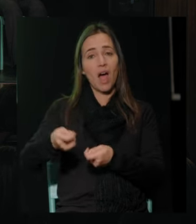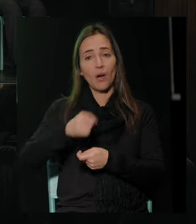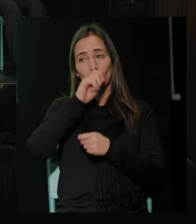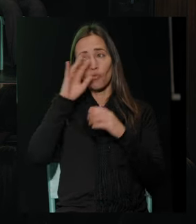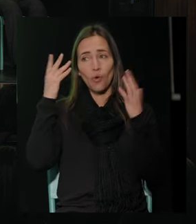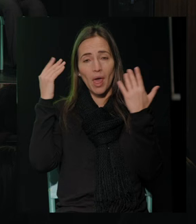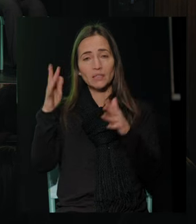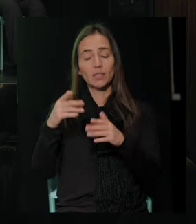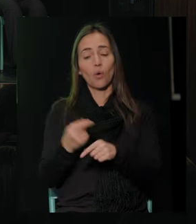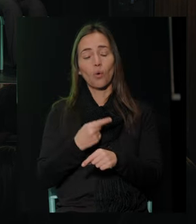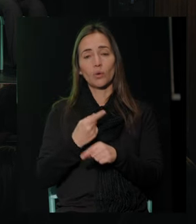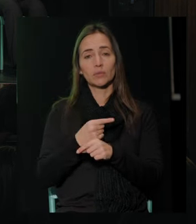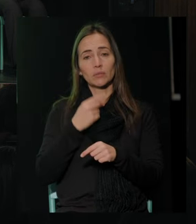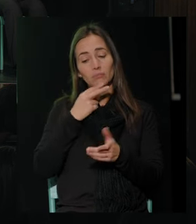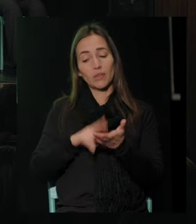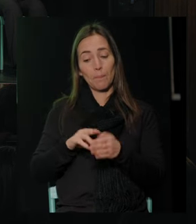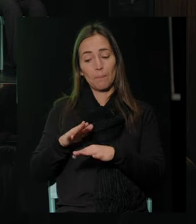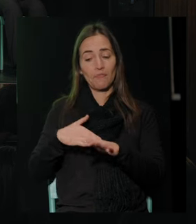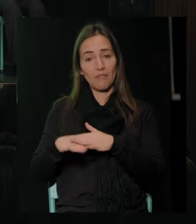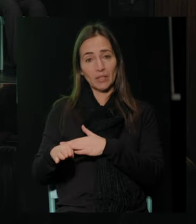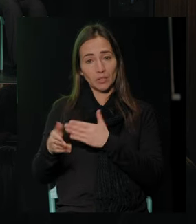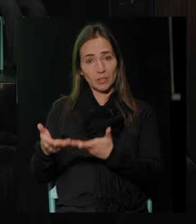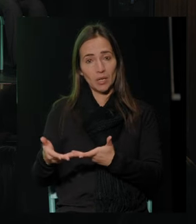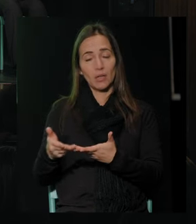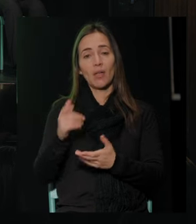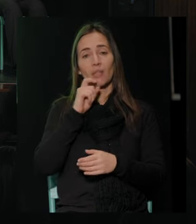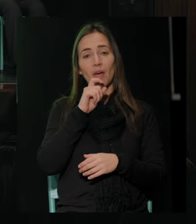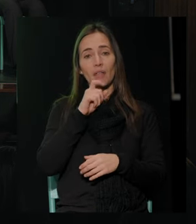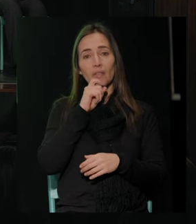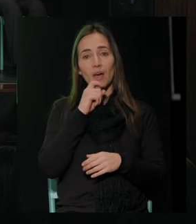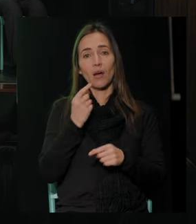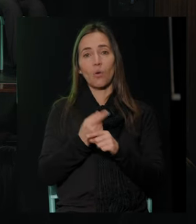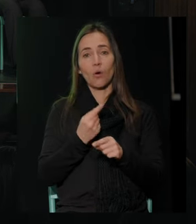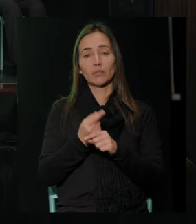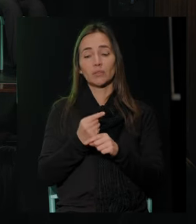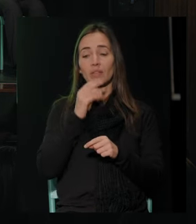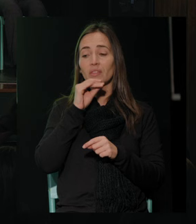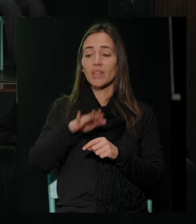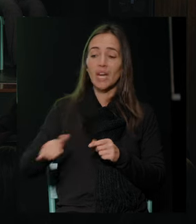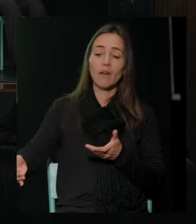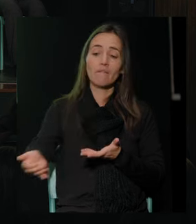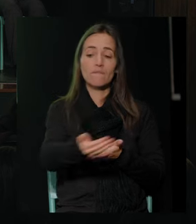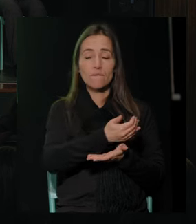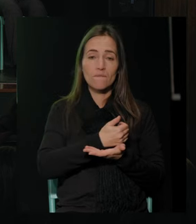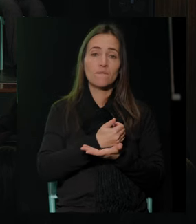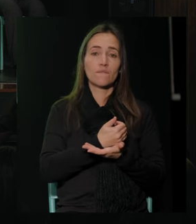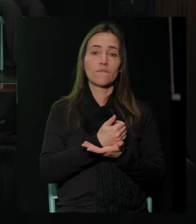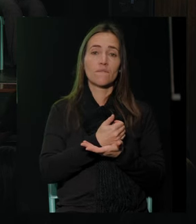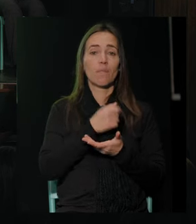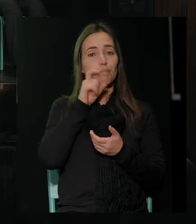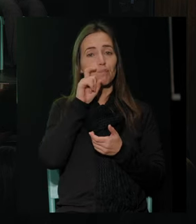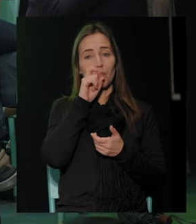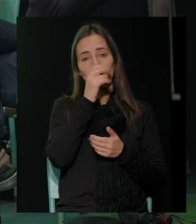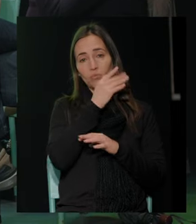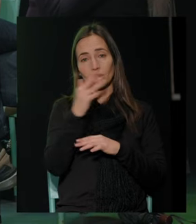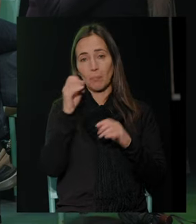implementações práticas em que conseguimos trazer componentes de rentabilização do terreno também para a preservação da